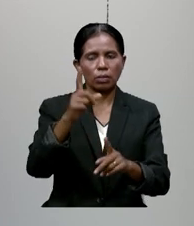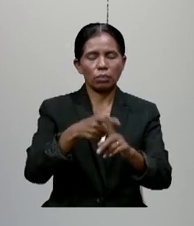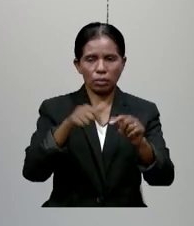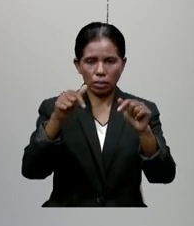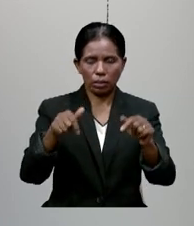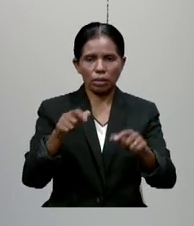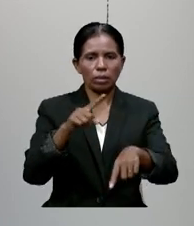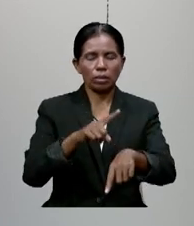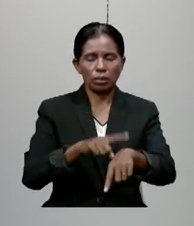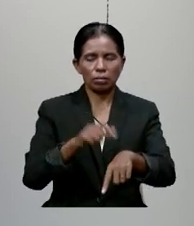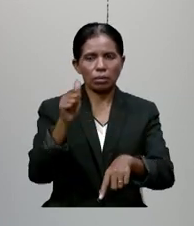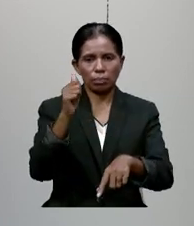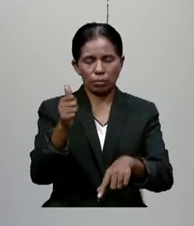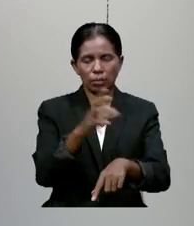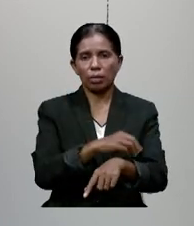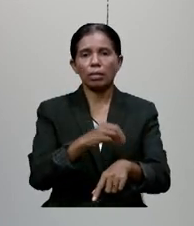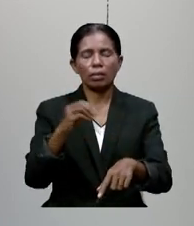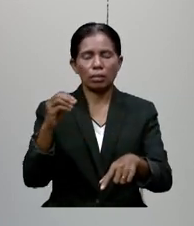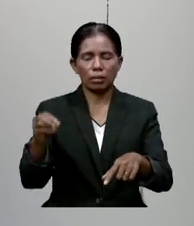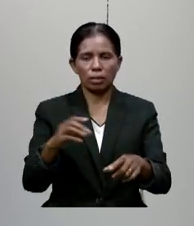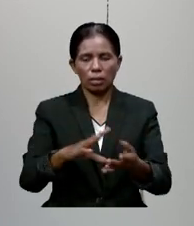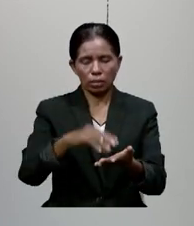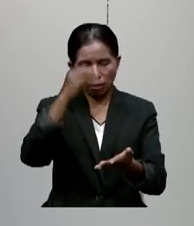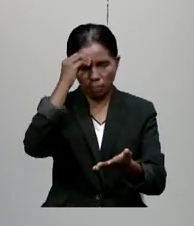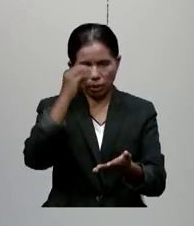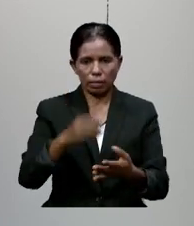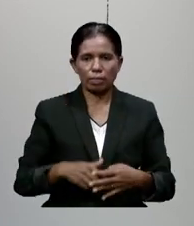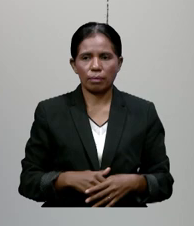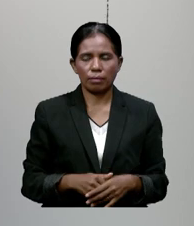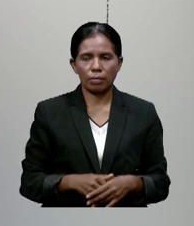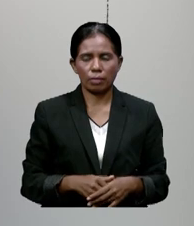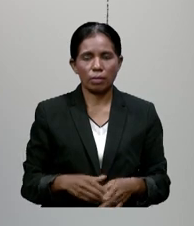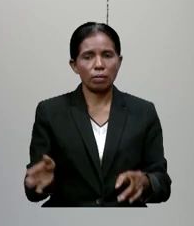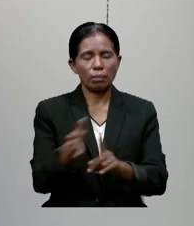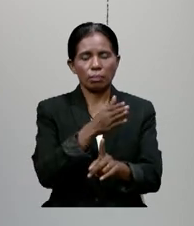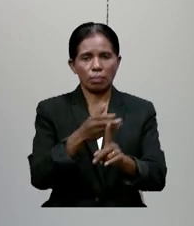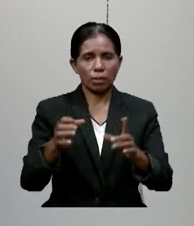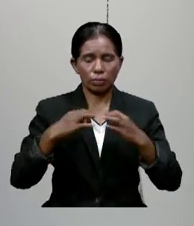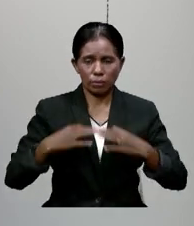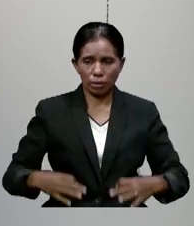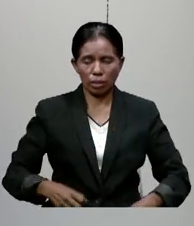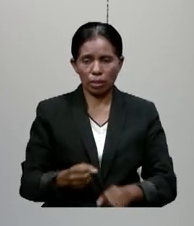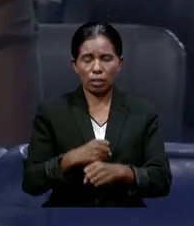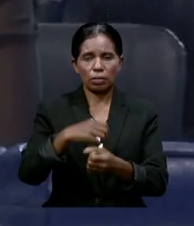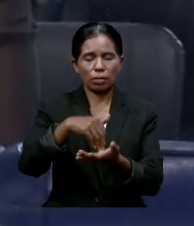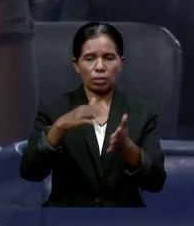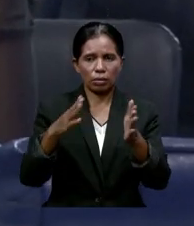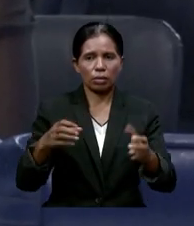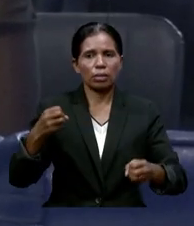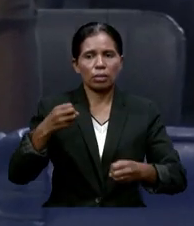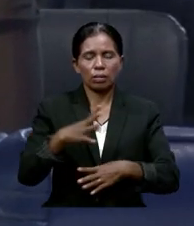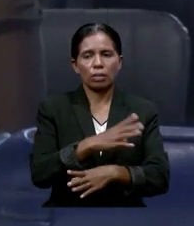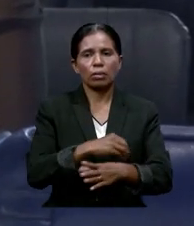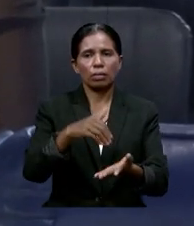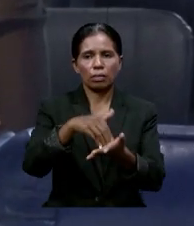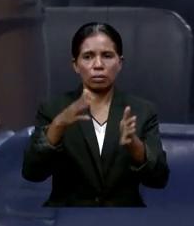menos tuco sanolo recém, o anjira processo de aprendizagem laohela. O agressão físico né, halo estudante José López trauma, to